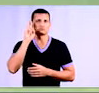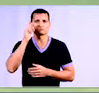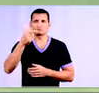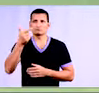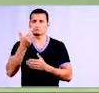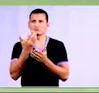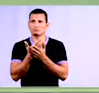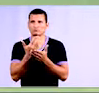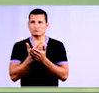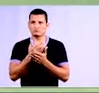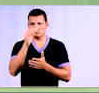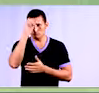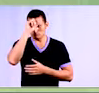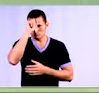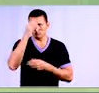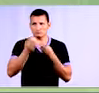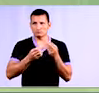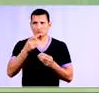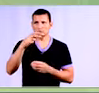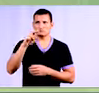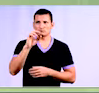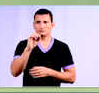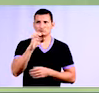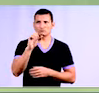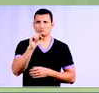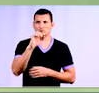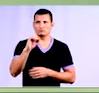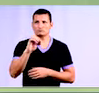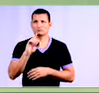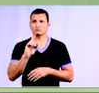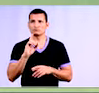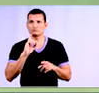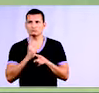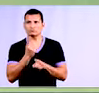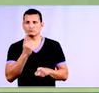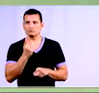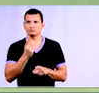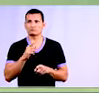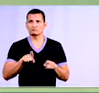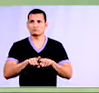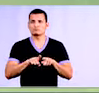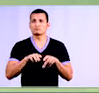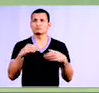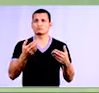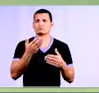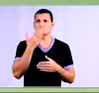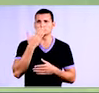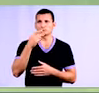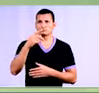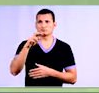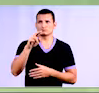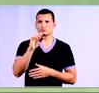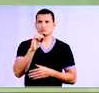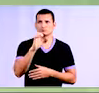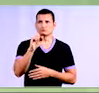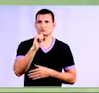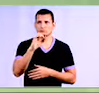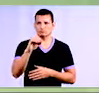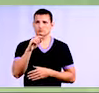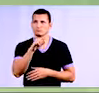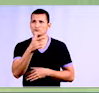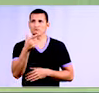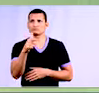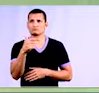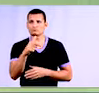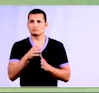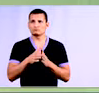os processos e nós identificamos e determinamos os tipos de processos. Então, como eles não têm